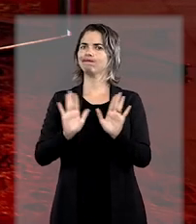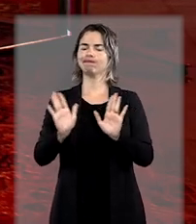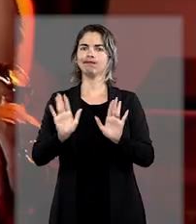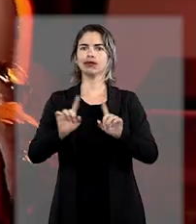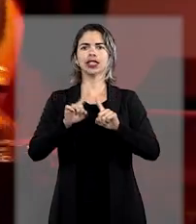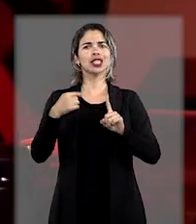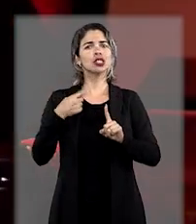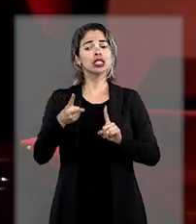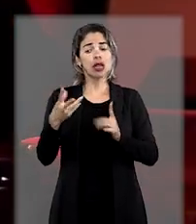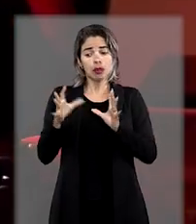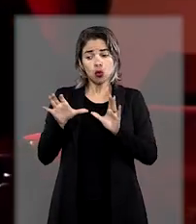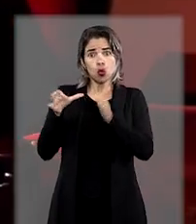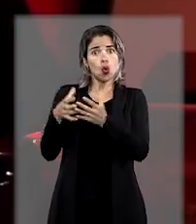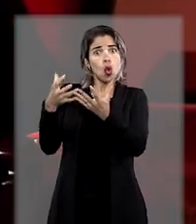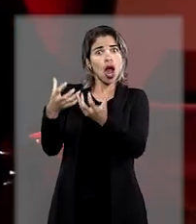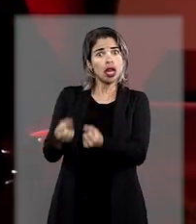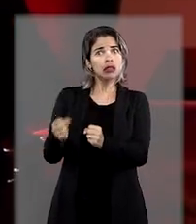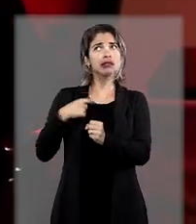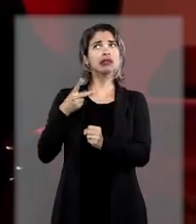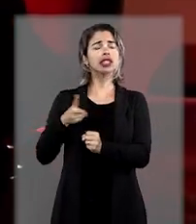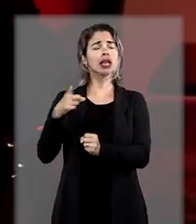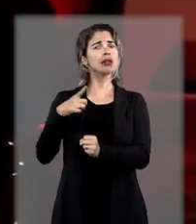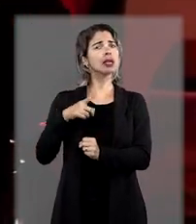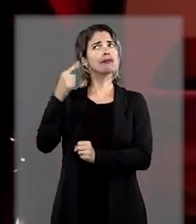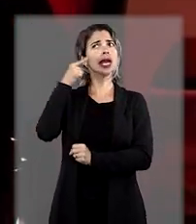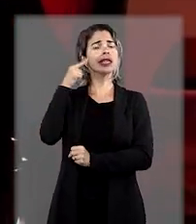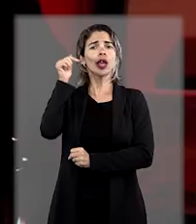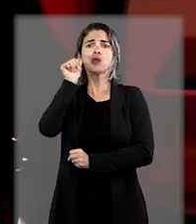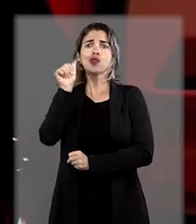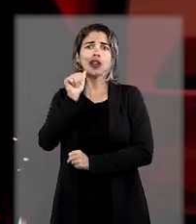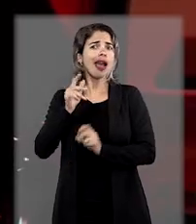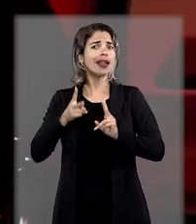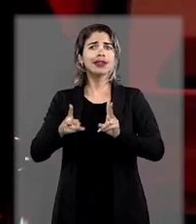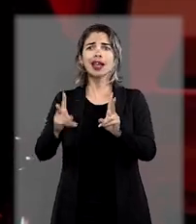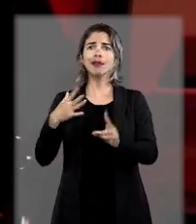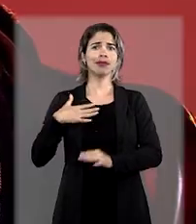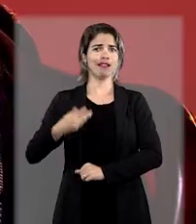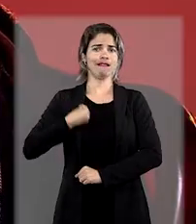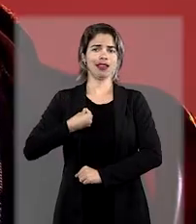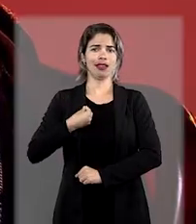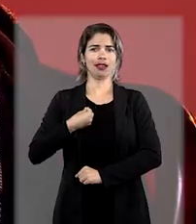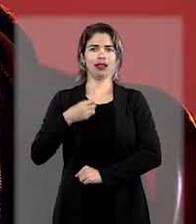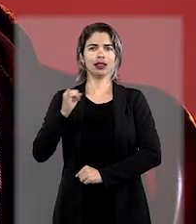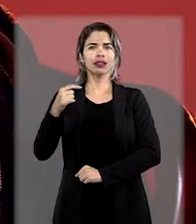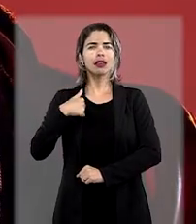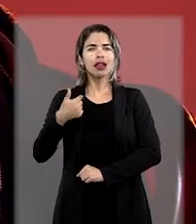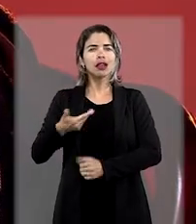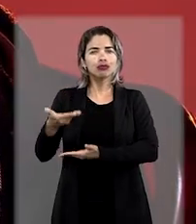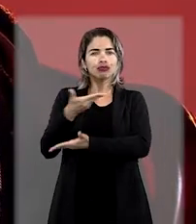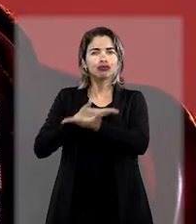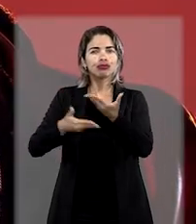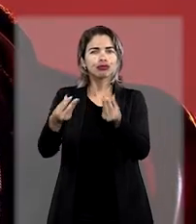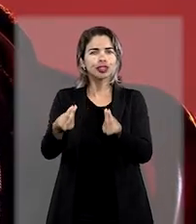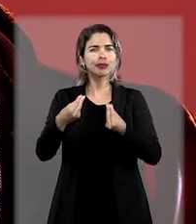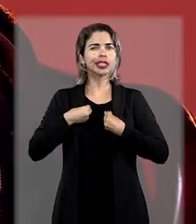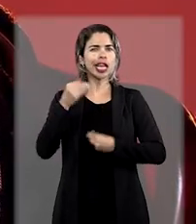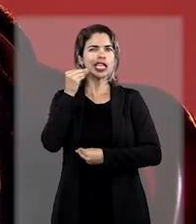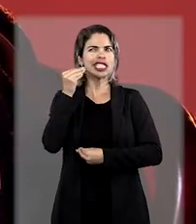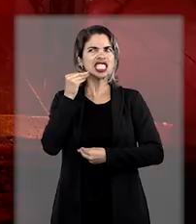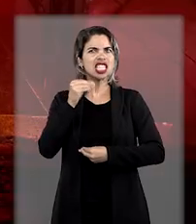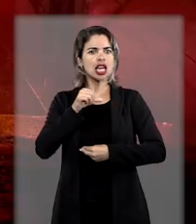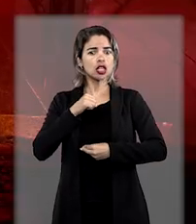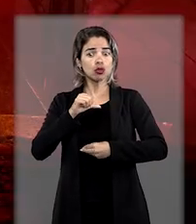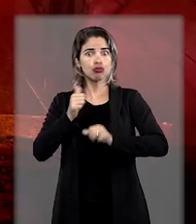relacionada e eu sempre fui acolhida por esse universo que você me projetei como mulher então eu deixei sempre por causa disso e quando eu fui me dar da possibilidade